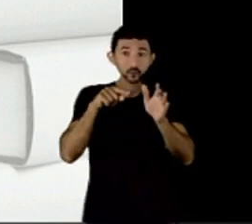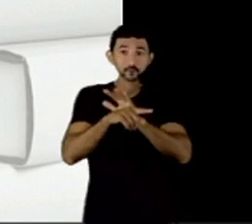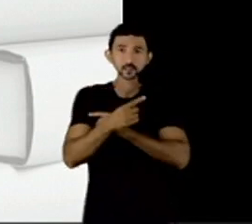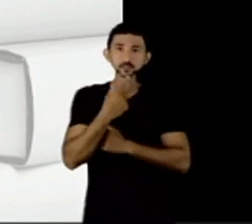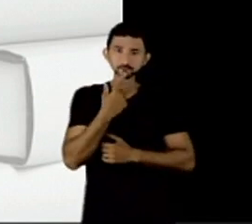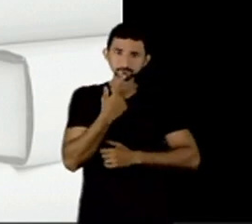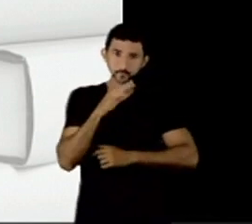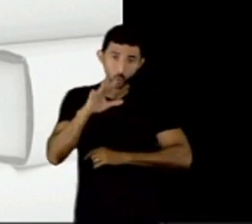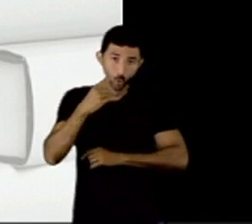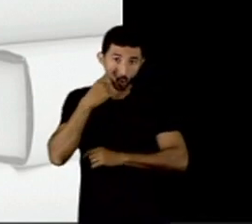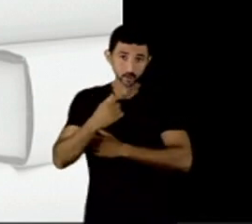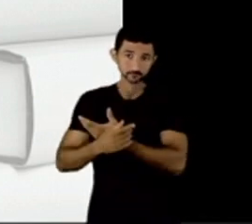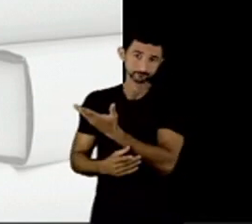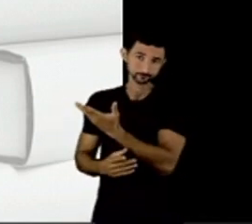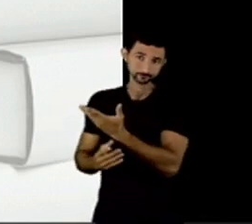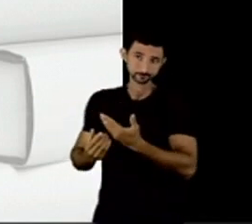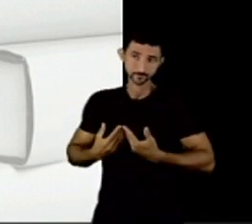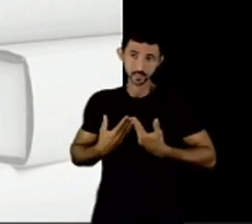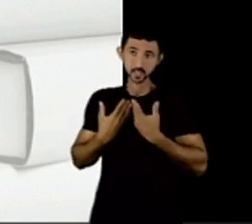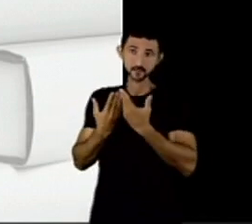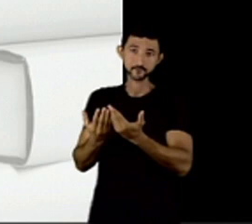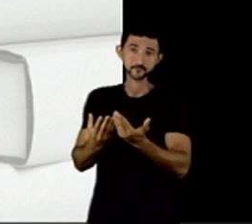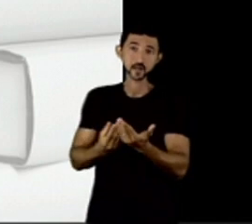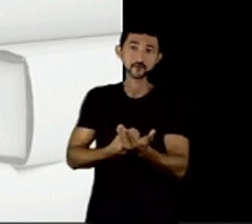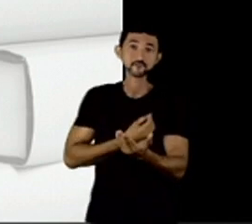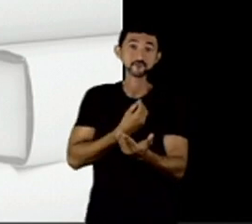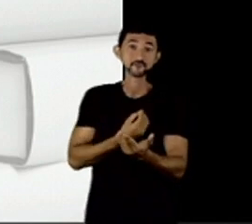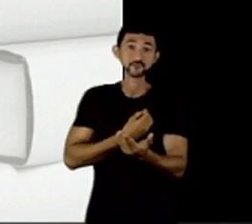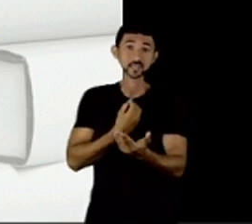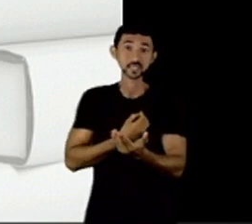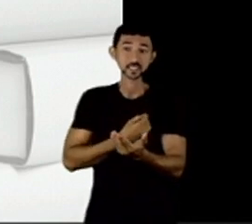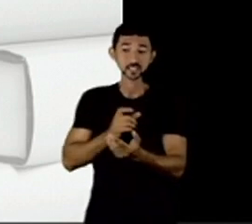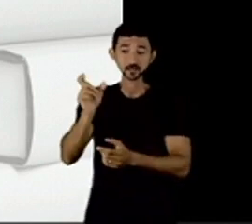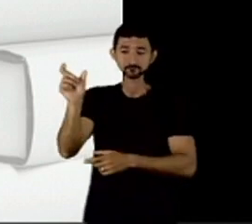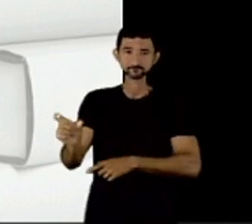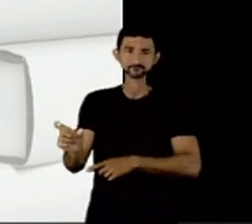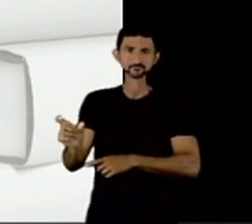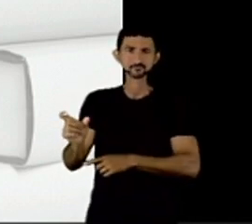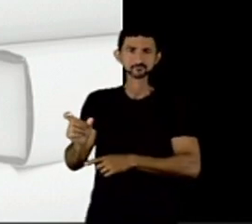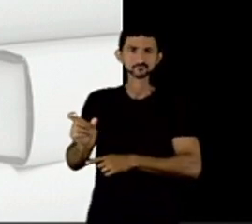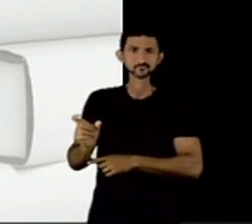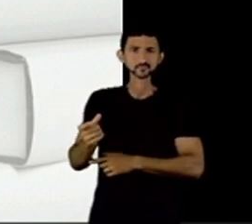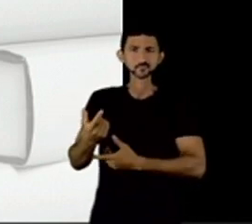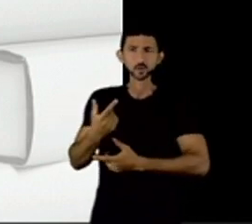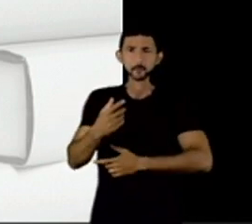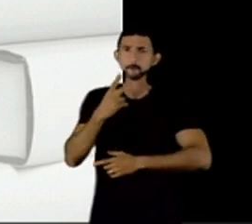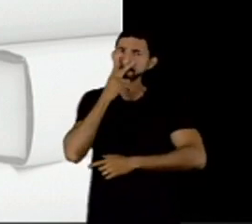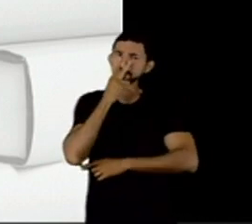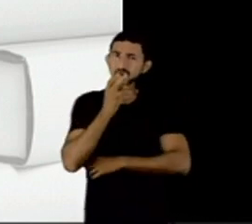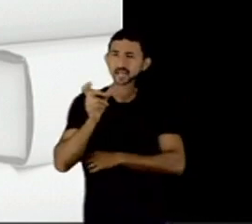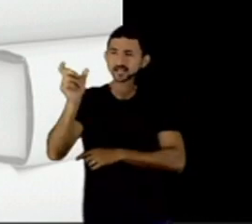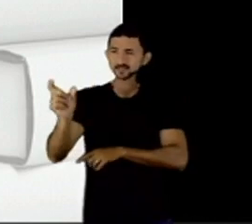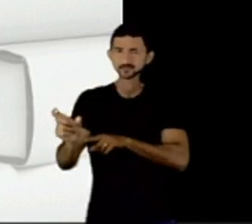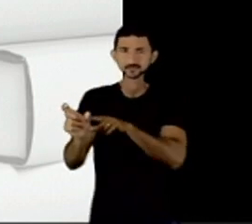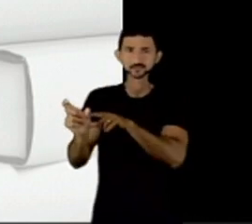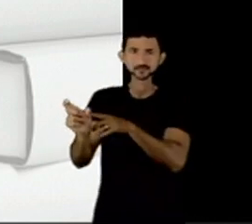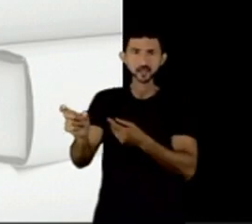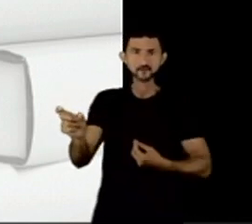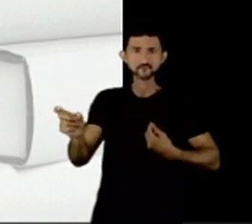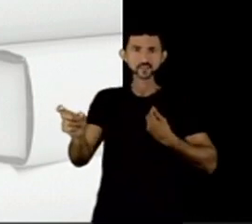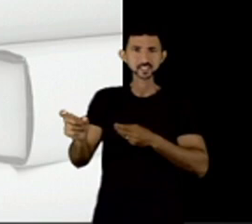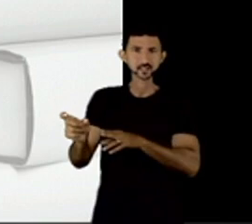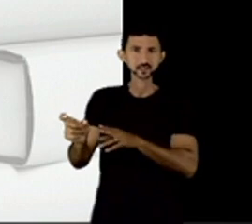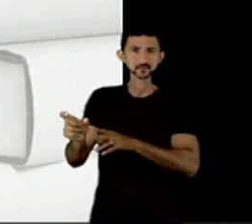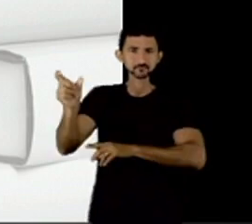faz. Ele coloca a vida como se a vida fosse uma pessoa e pergunta pra gente